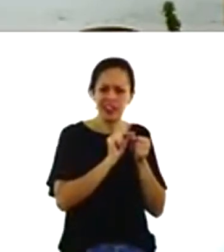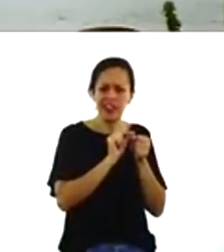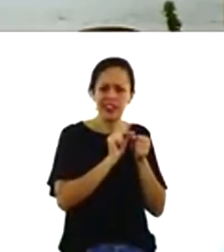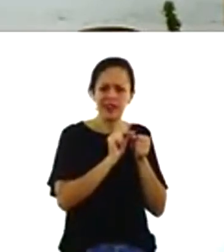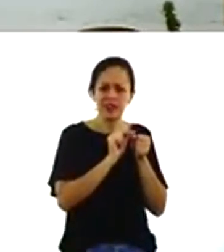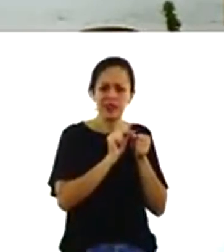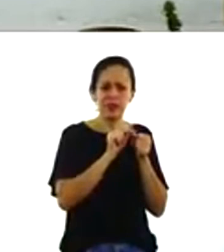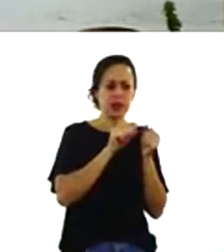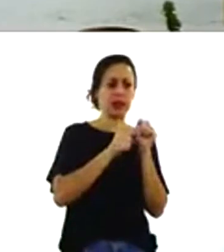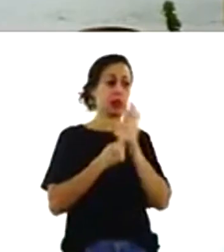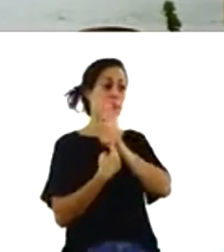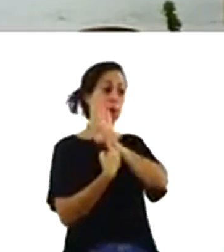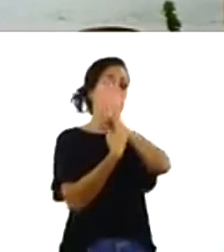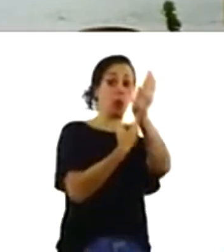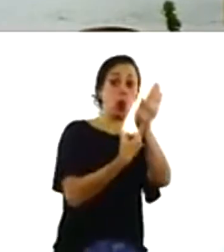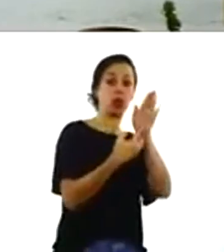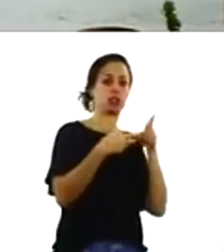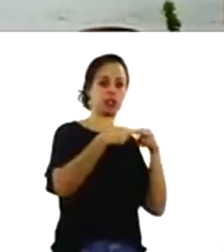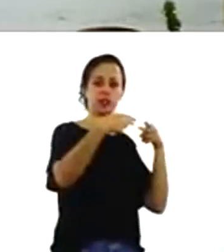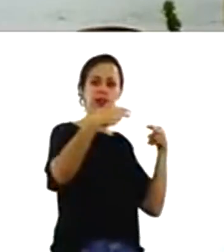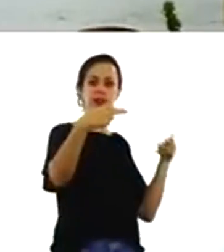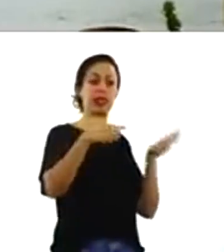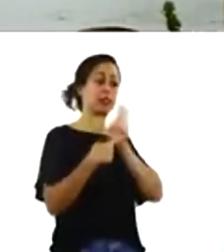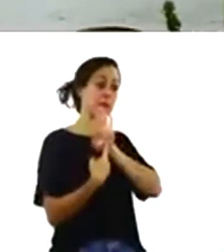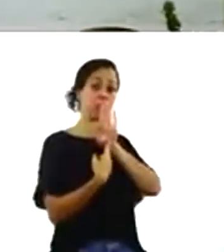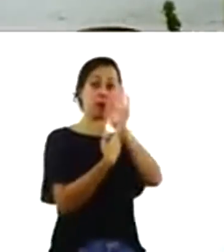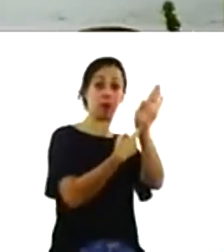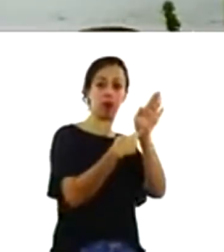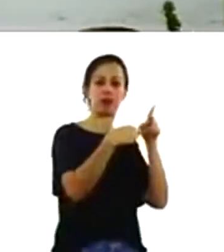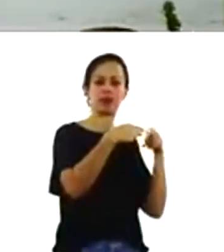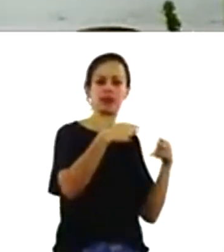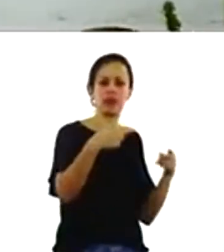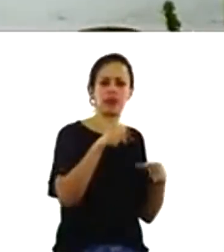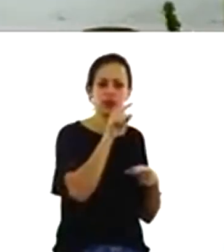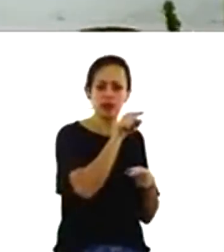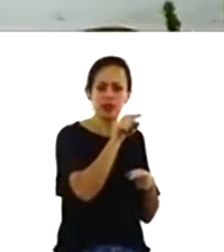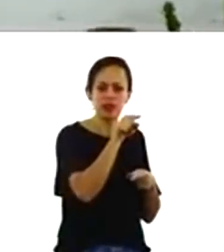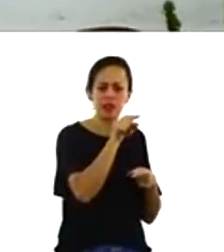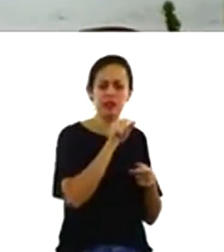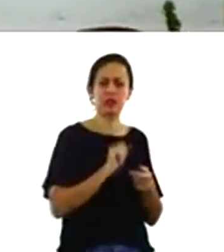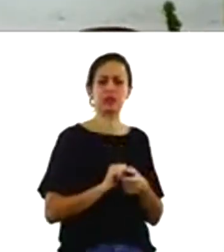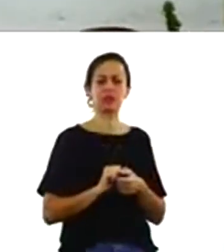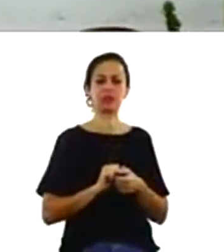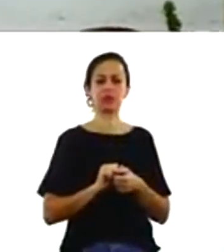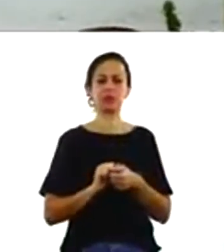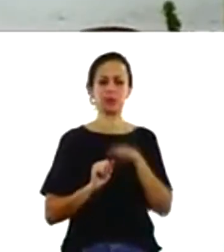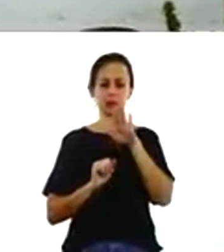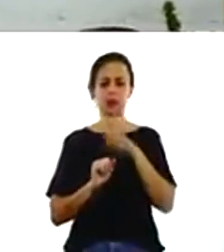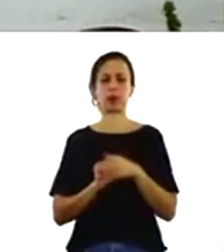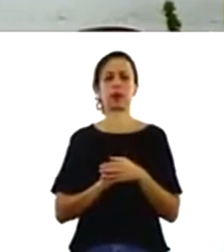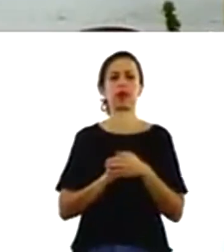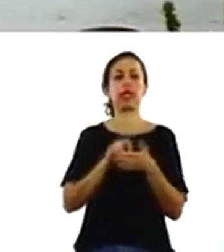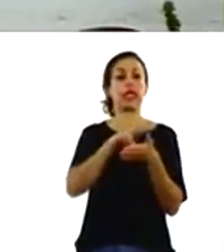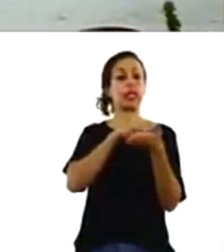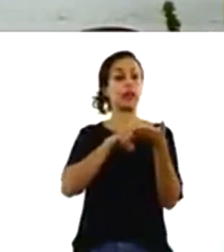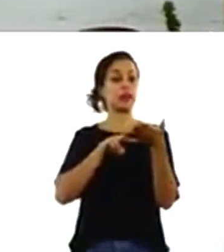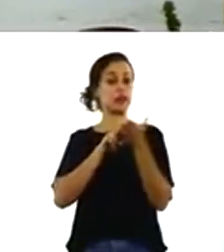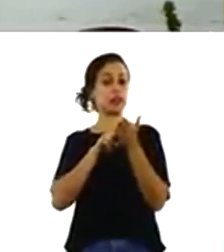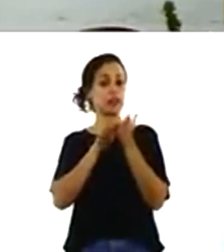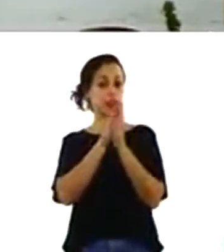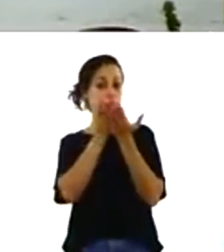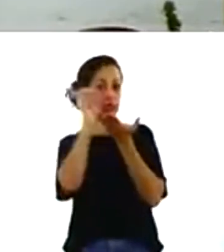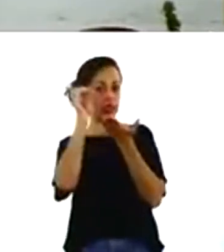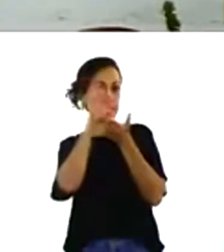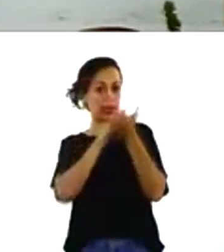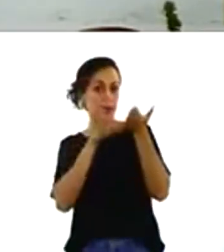revelação. Não, querido, não. Se você ler o capítulo anterior,